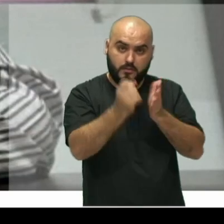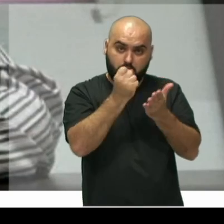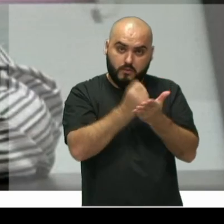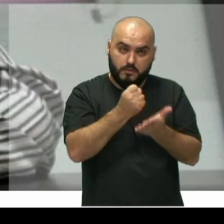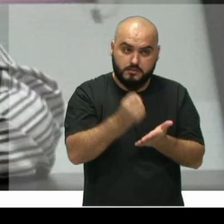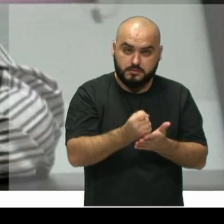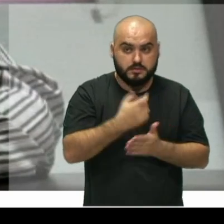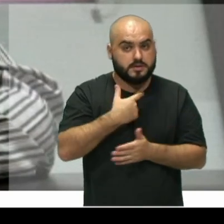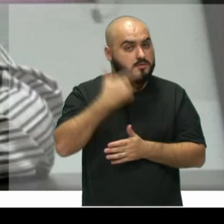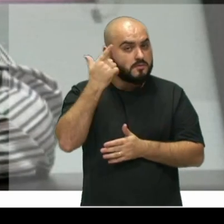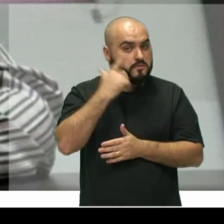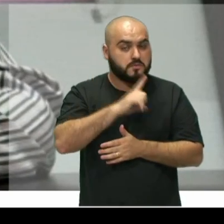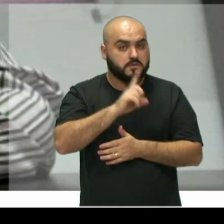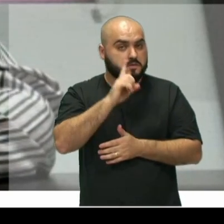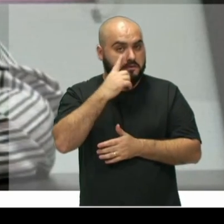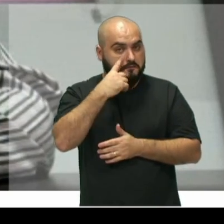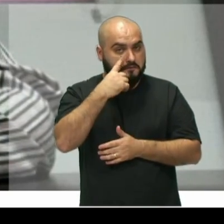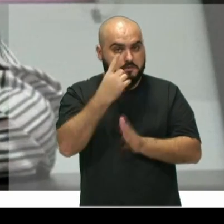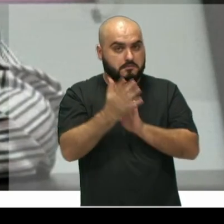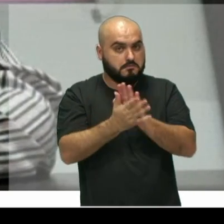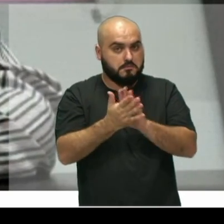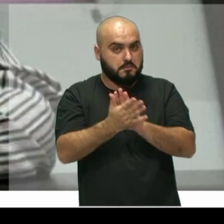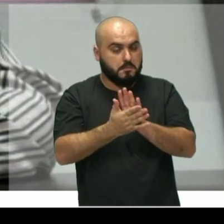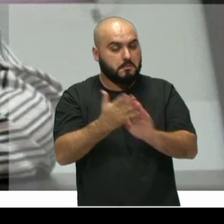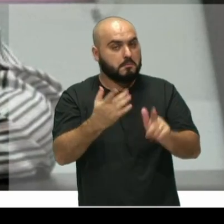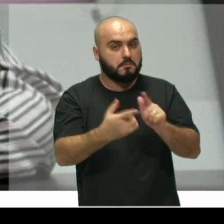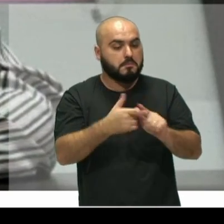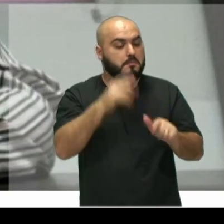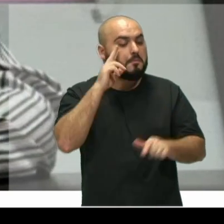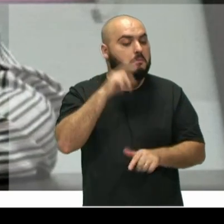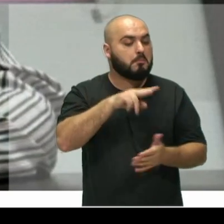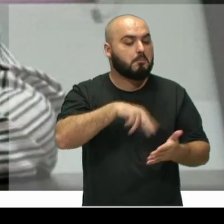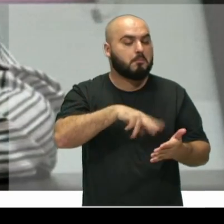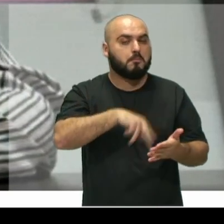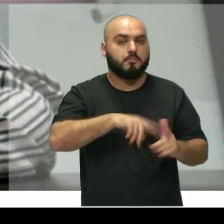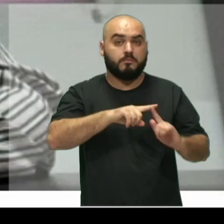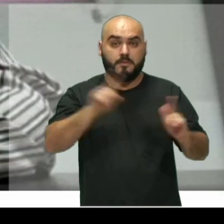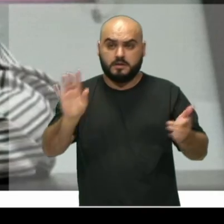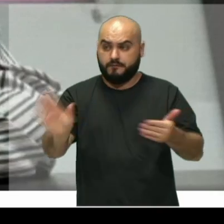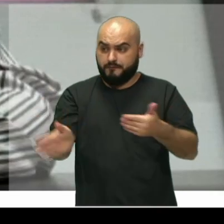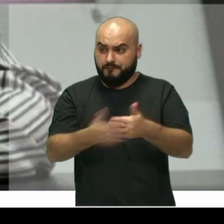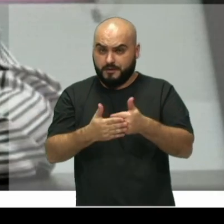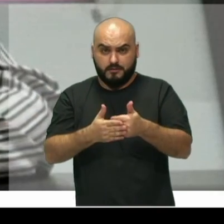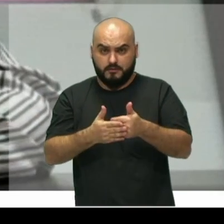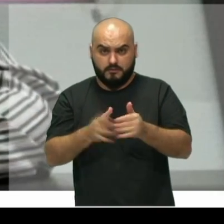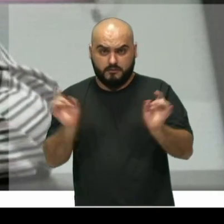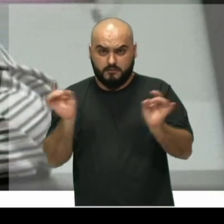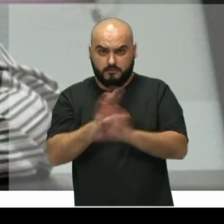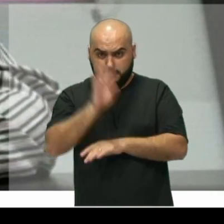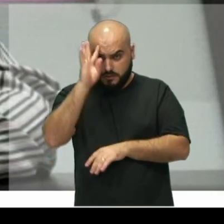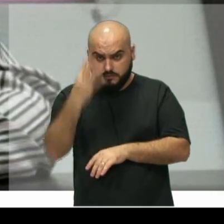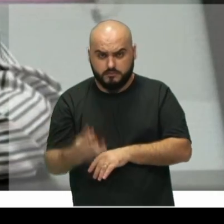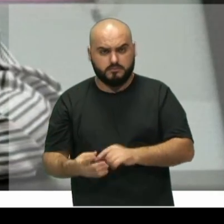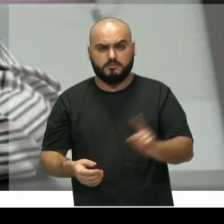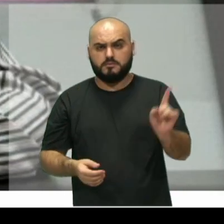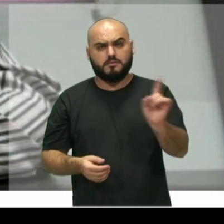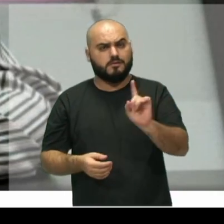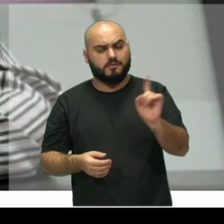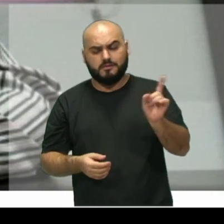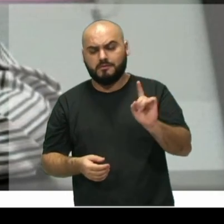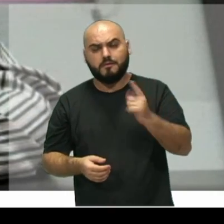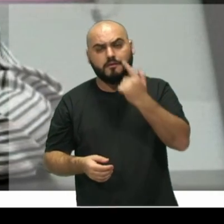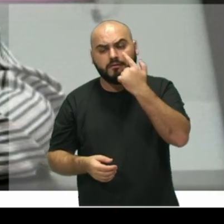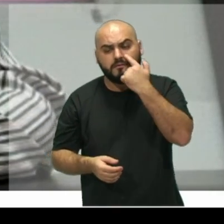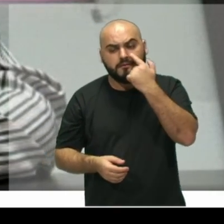acesso, mas eles devem encaminhar no período regimental, mas não é fechando que se resolve. Nós temos que resolver de outra maneira, o que seja o que